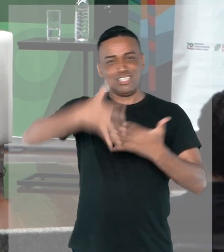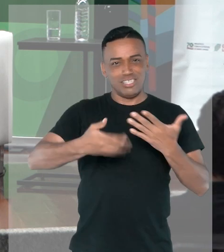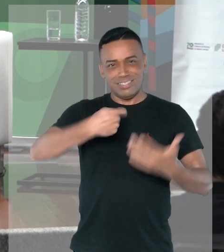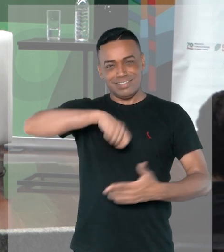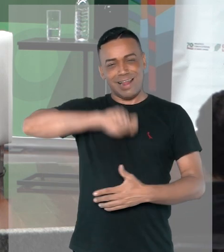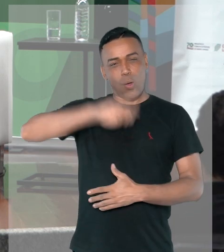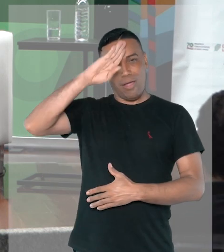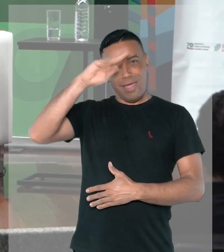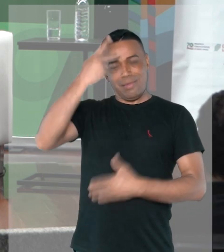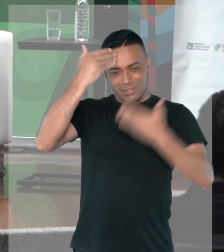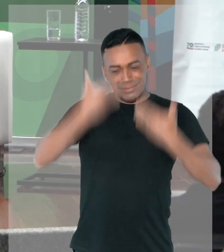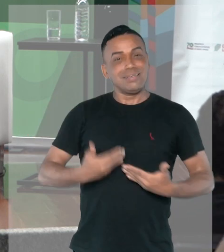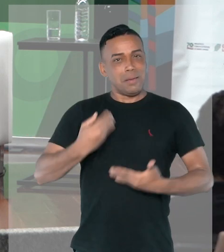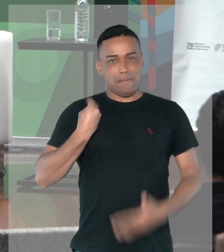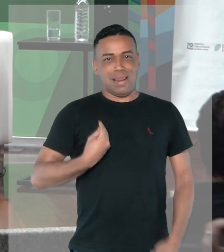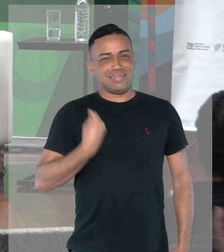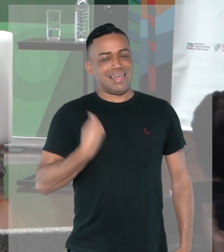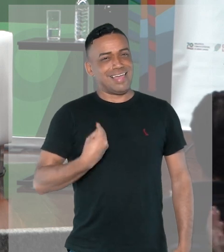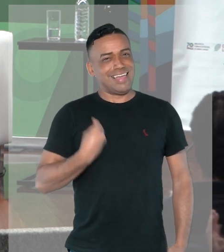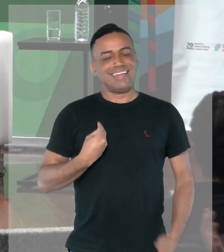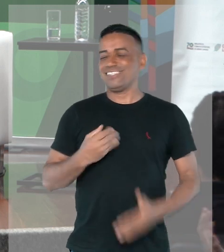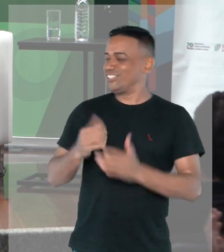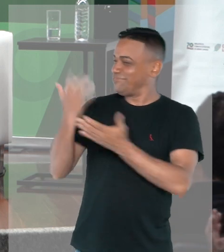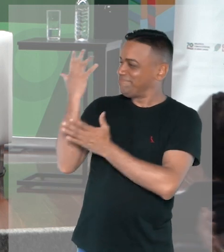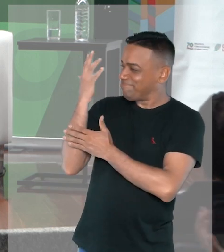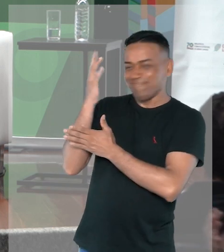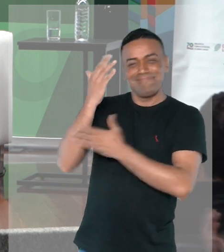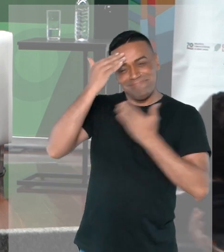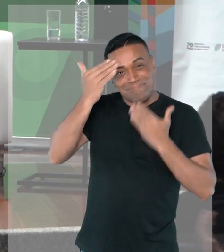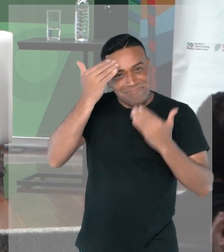nosso intérprete, tão presente aqui sempre com a gente.